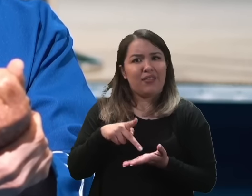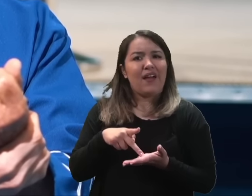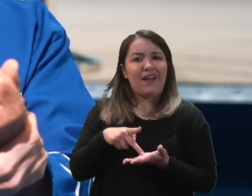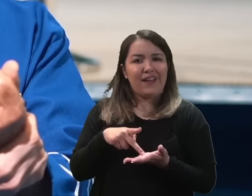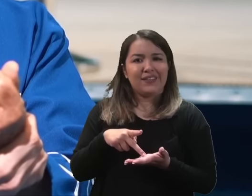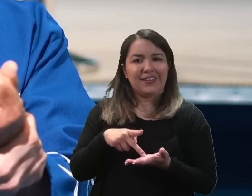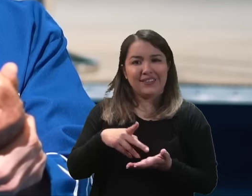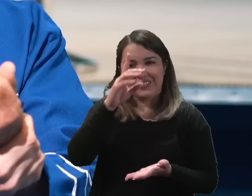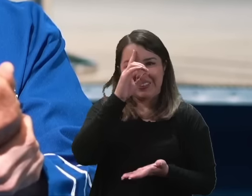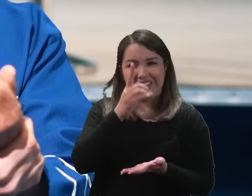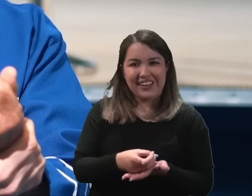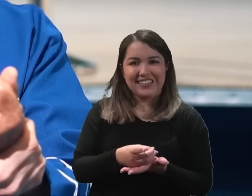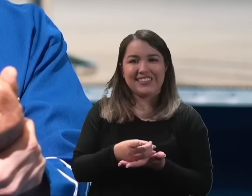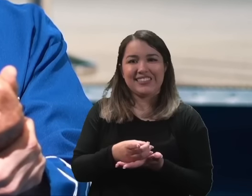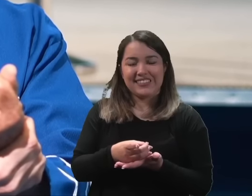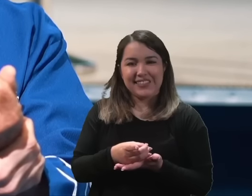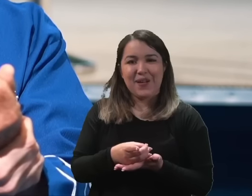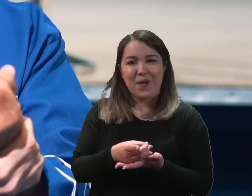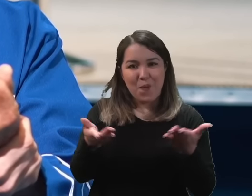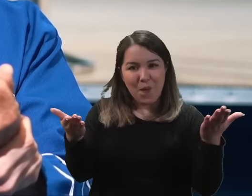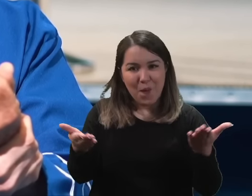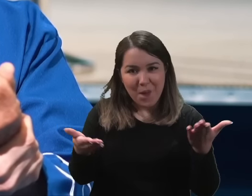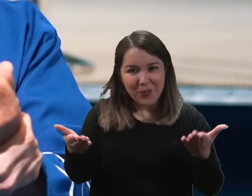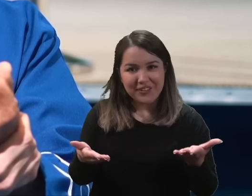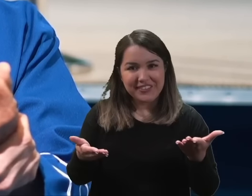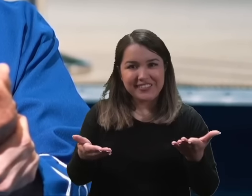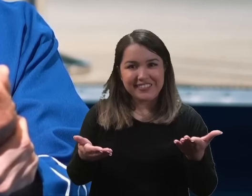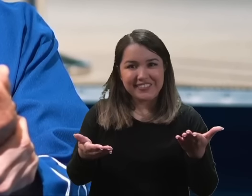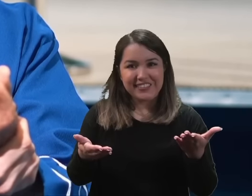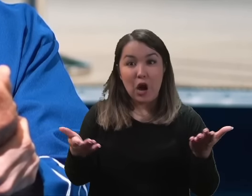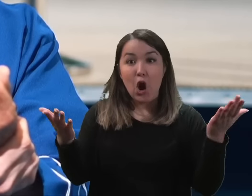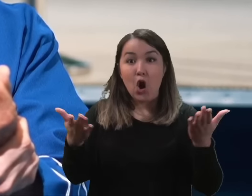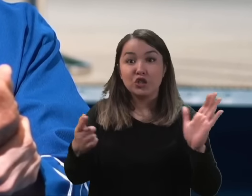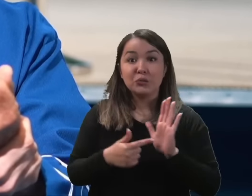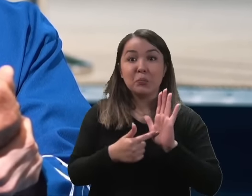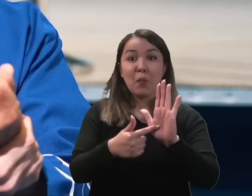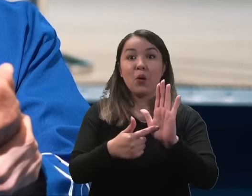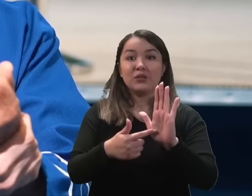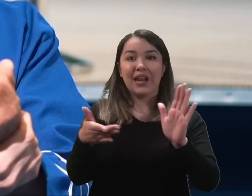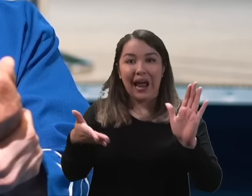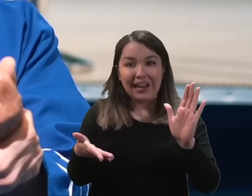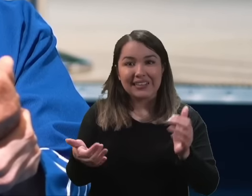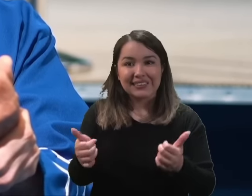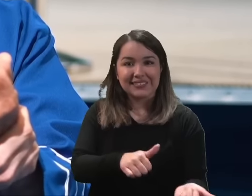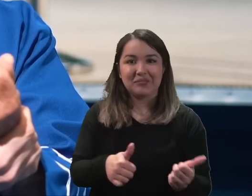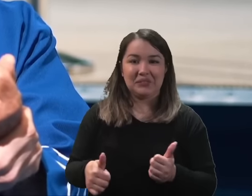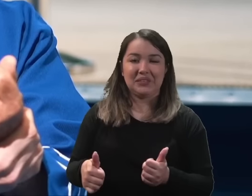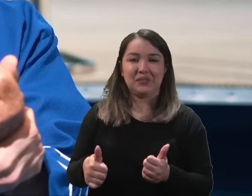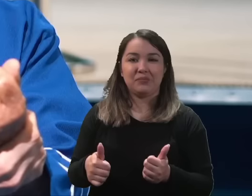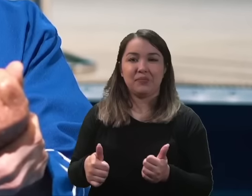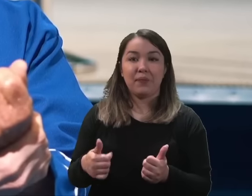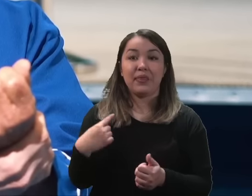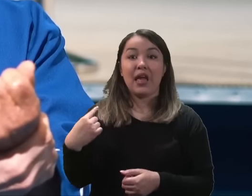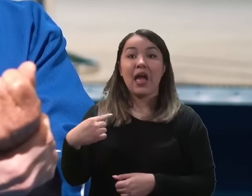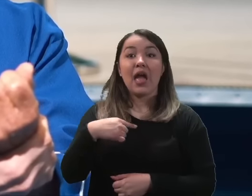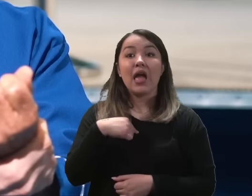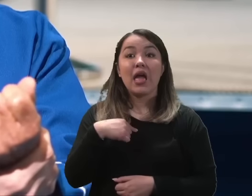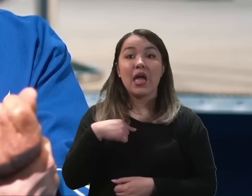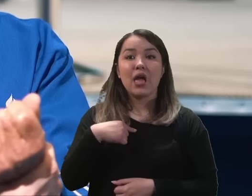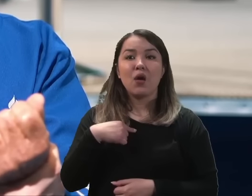dessa decisão que o senhor tomou e hoje confirma aqui no tanque batismal como ministro do